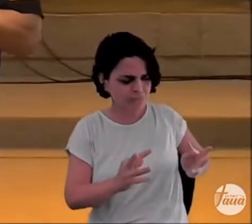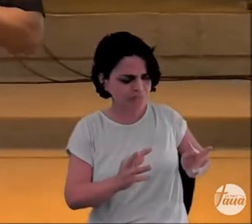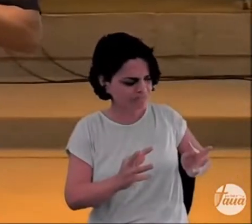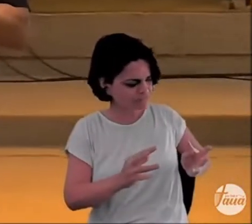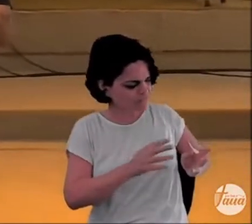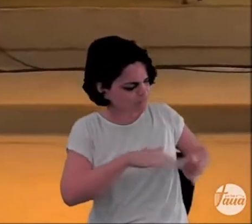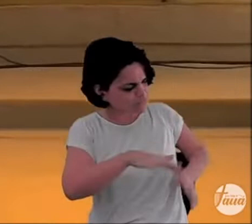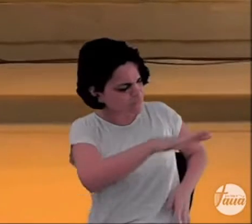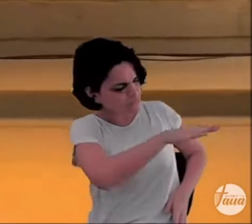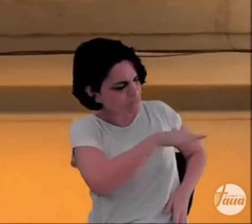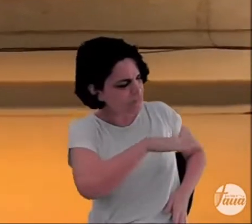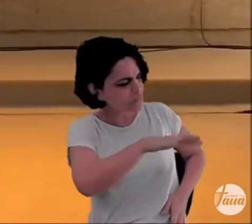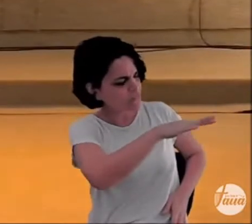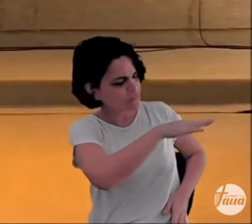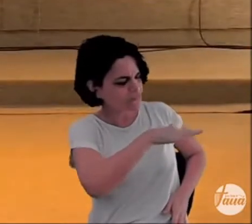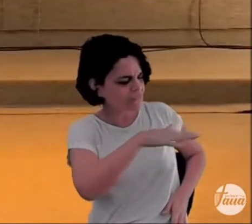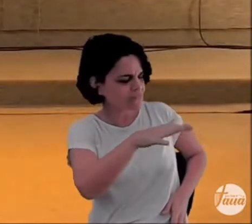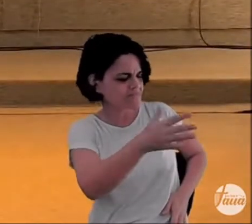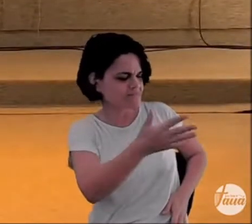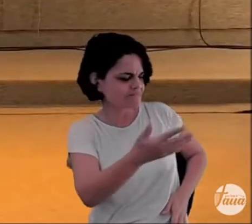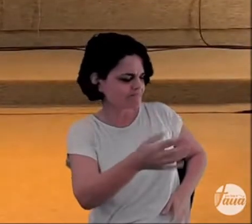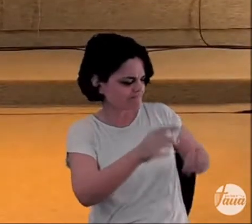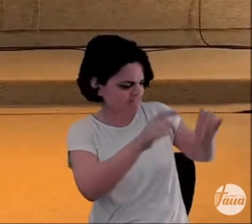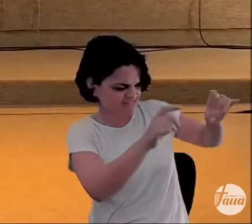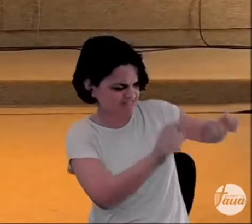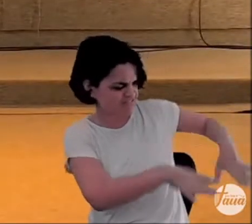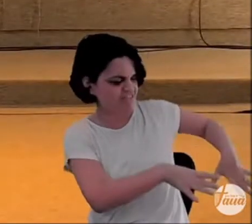Com 10%.